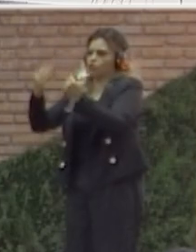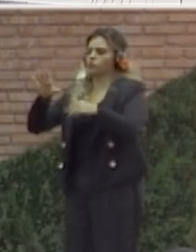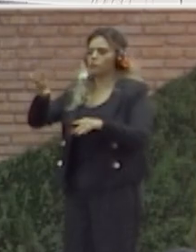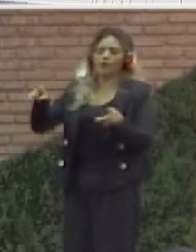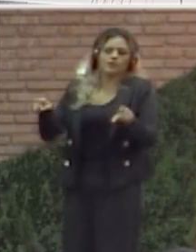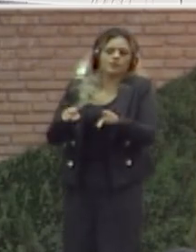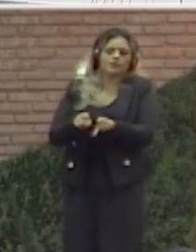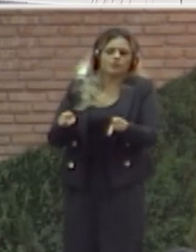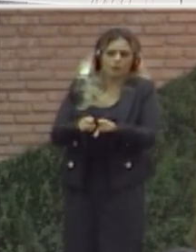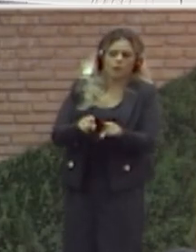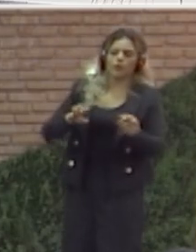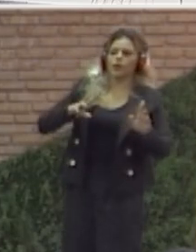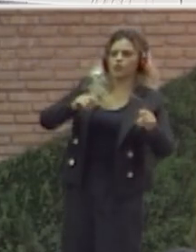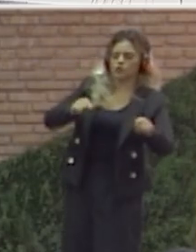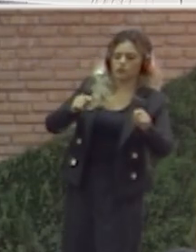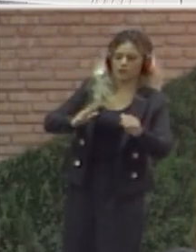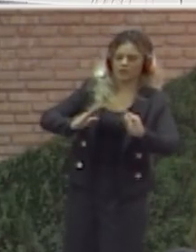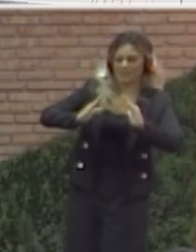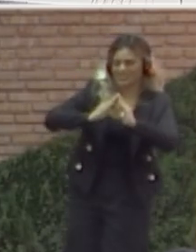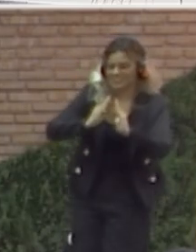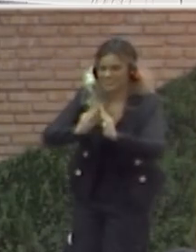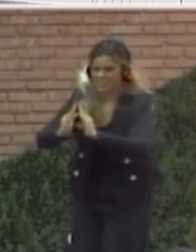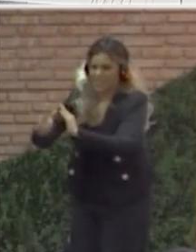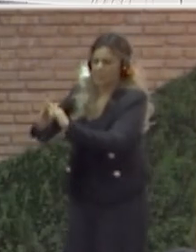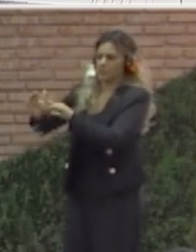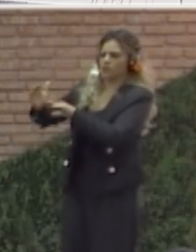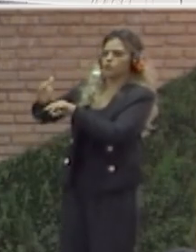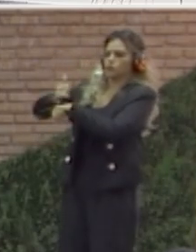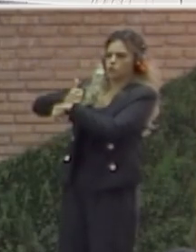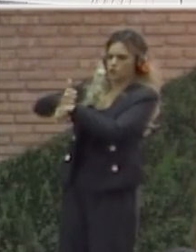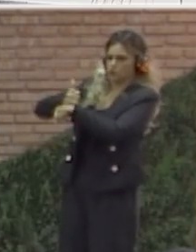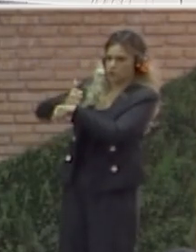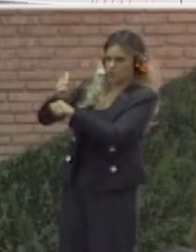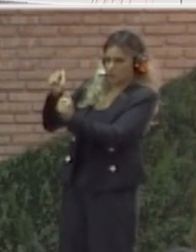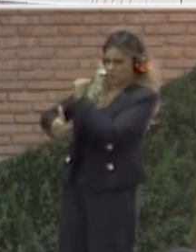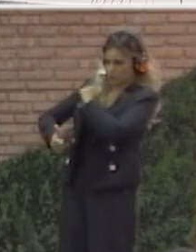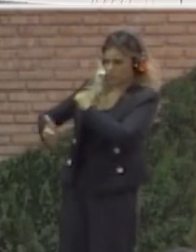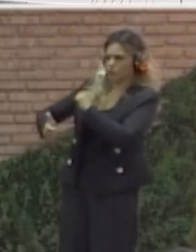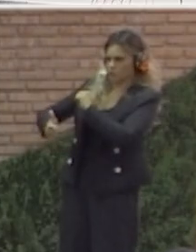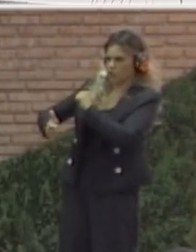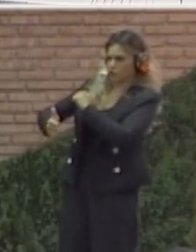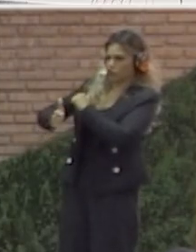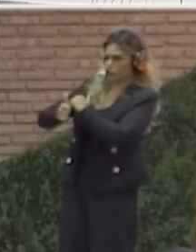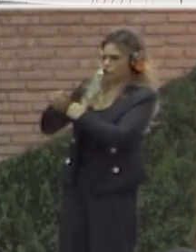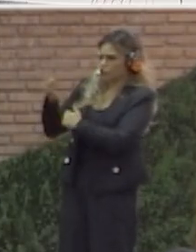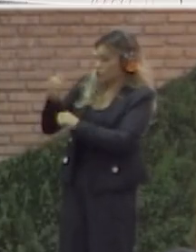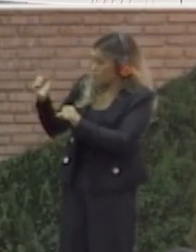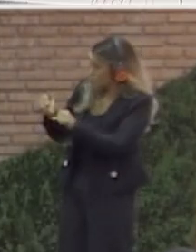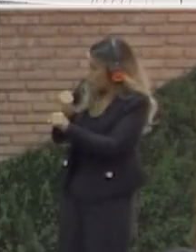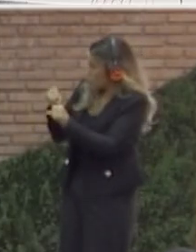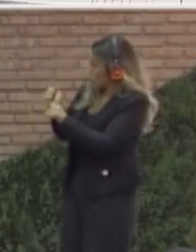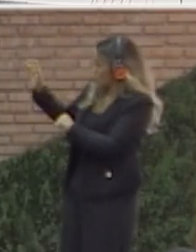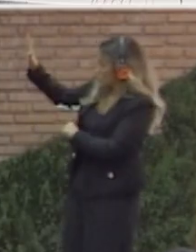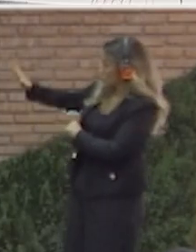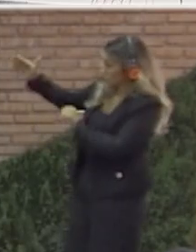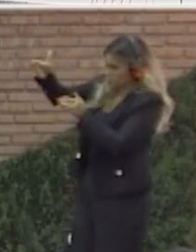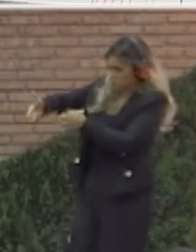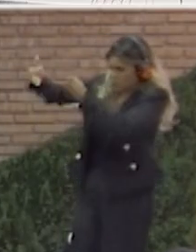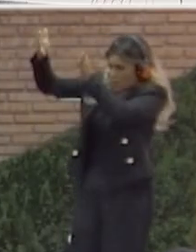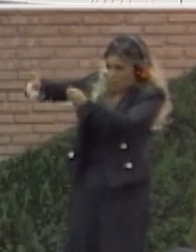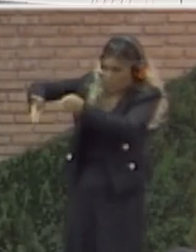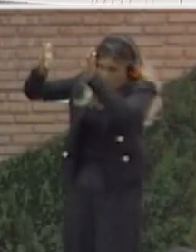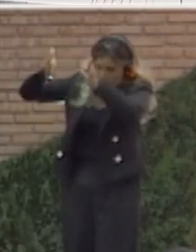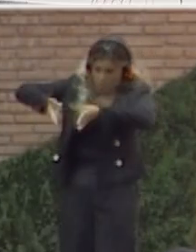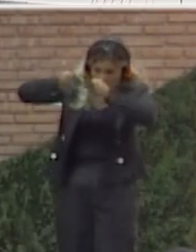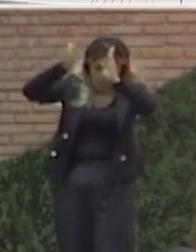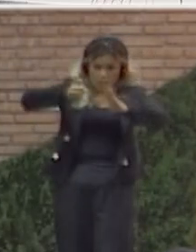que entregar todas as habitações para os atletas. Então, para construir esses prédios residenciais naquele